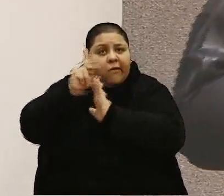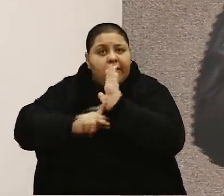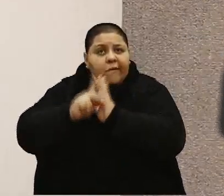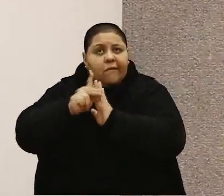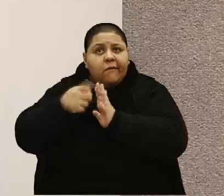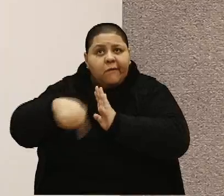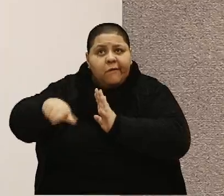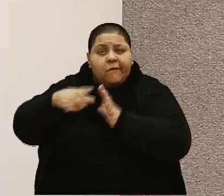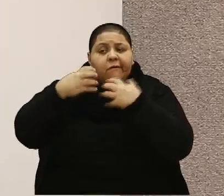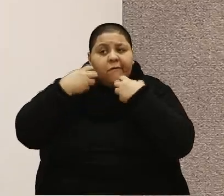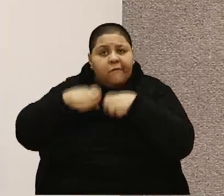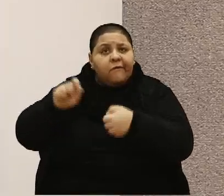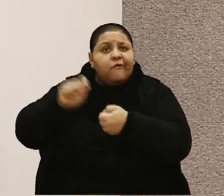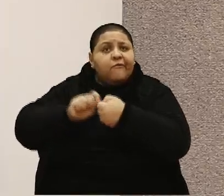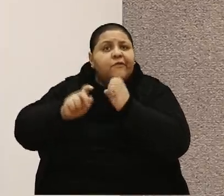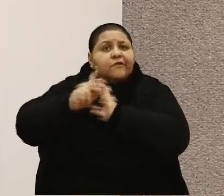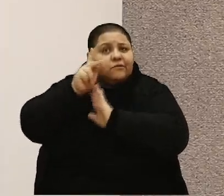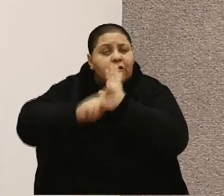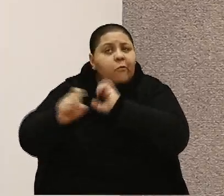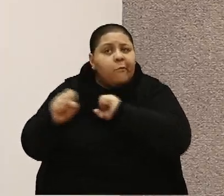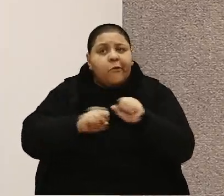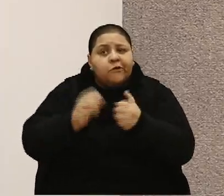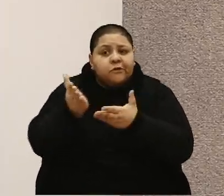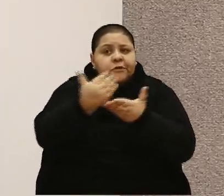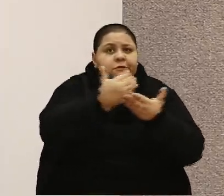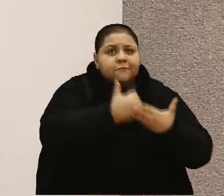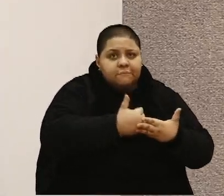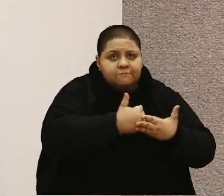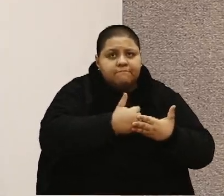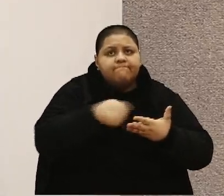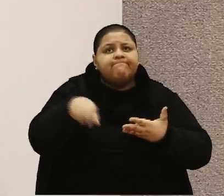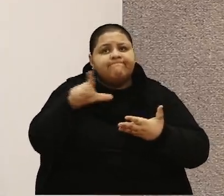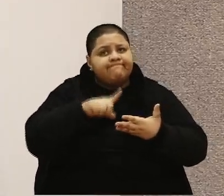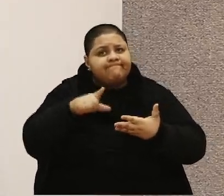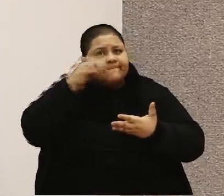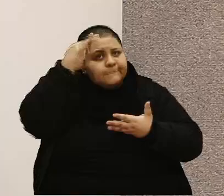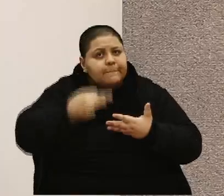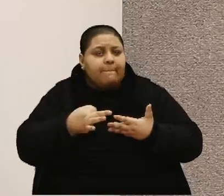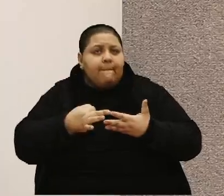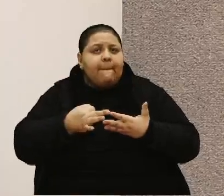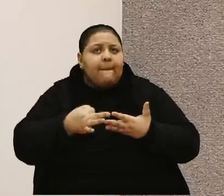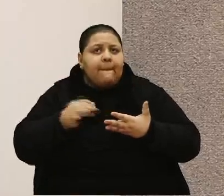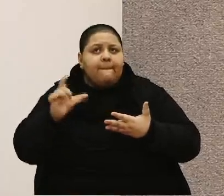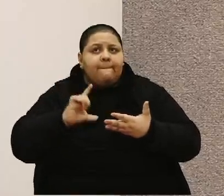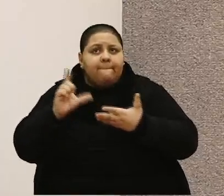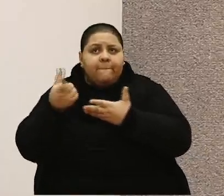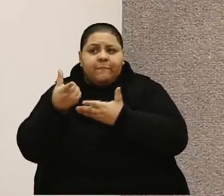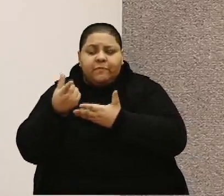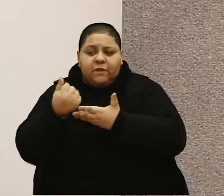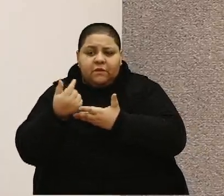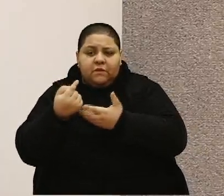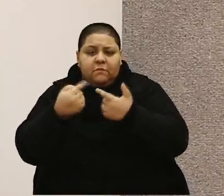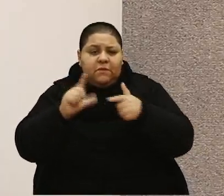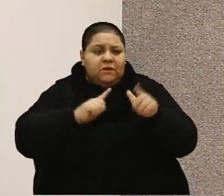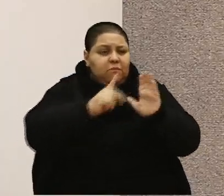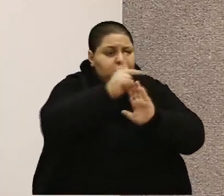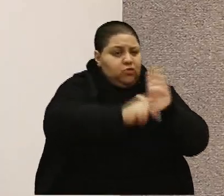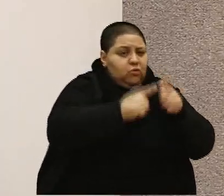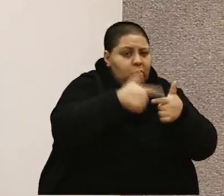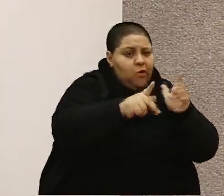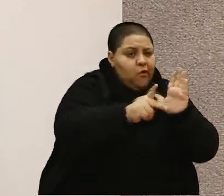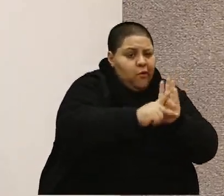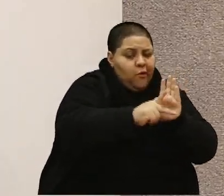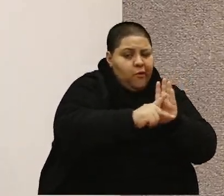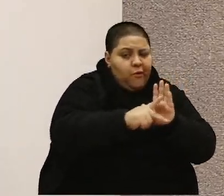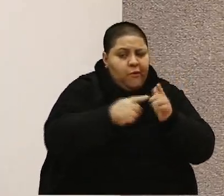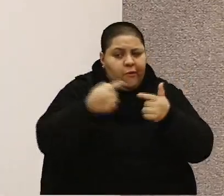nossa secretaria faça o projeto para que possa captar um recurso. A gente tem que ser coerente aqui. Se tem recurso e não tem projeto, o problema está no projeto. Se tem ideia,